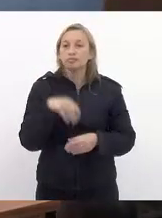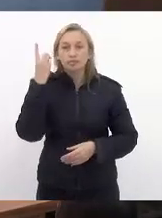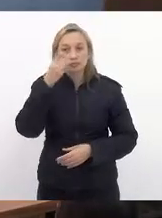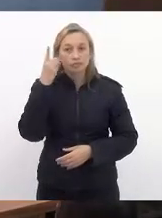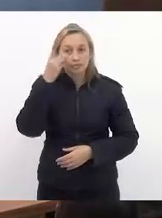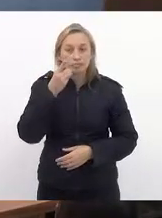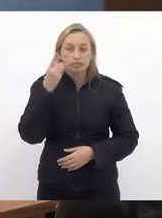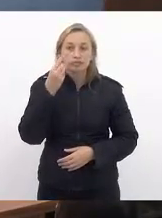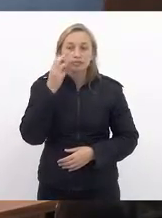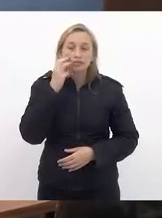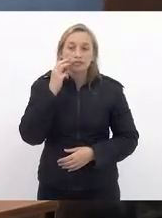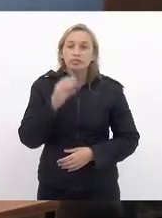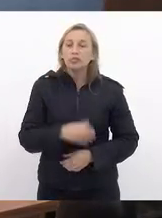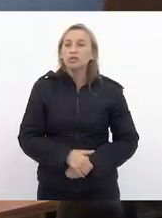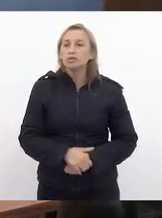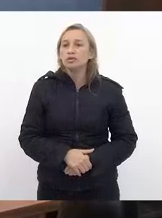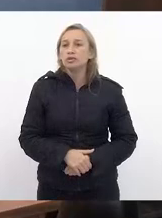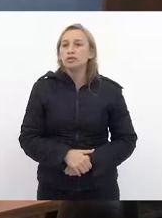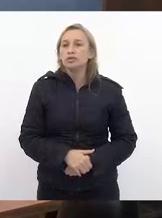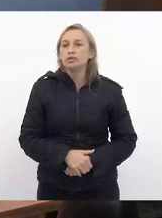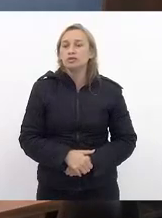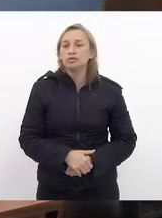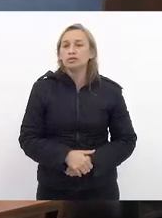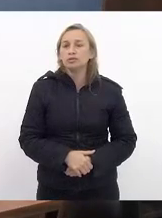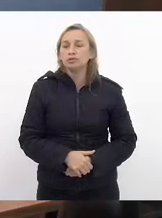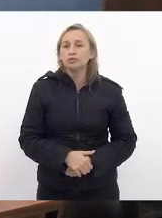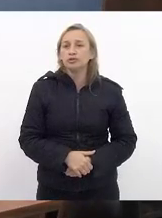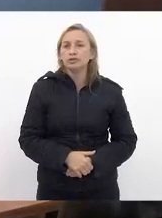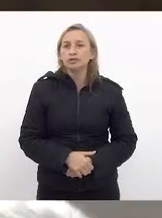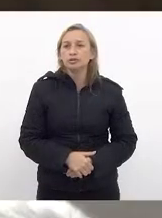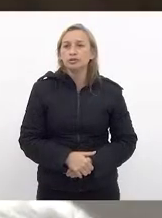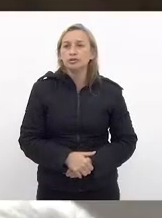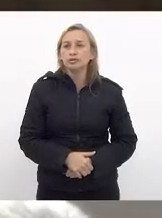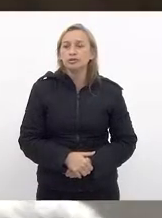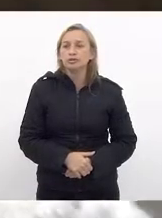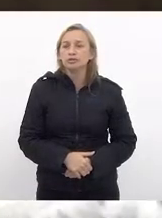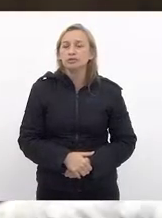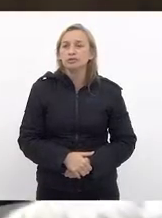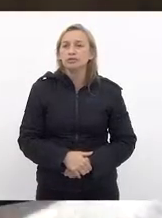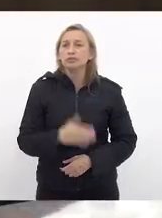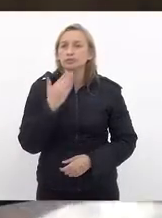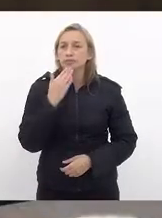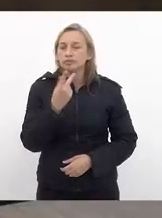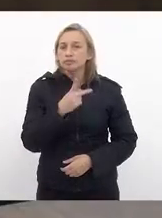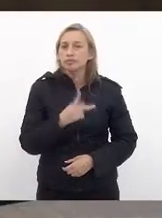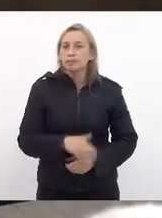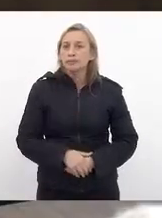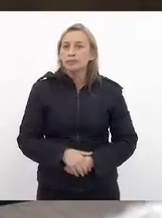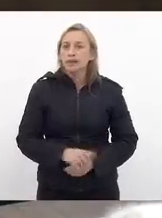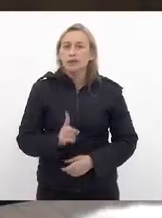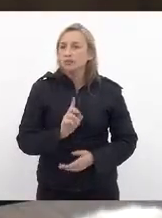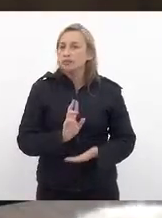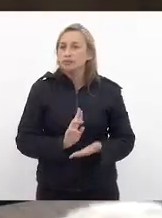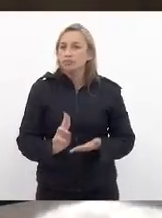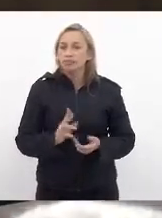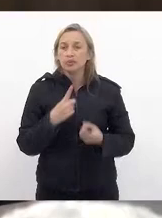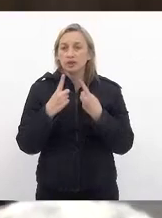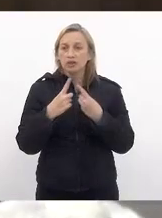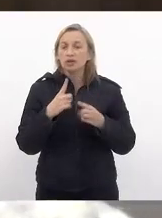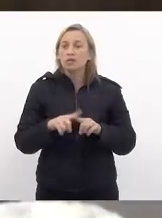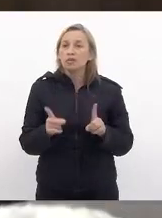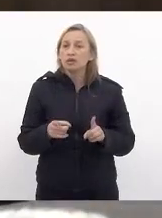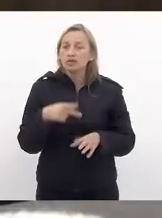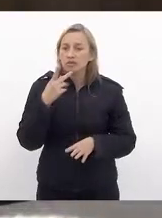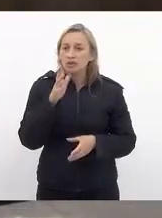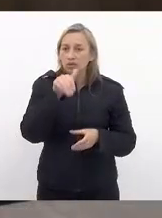Deputado waldeck Carneiro depois da tia Jô Atendendo o pedido de vossa excelência não me inscrevi para discutir